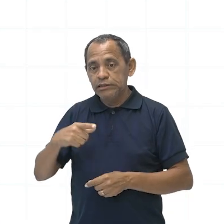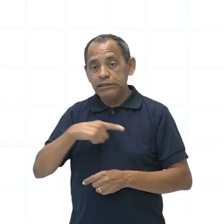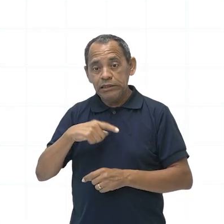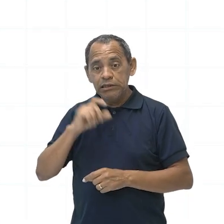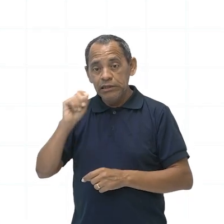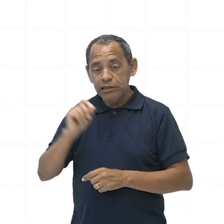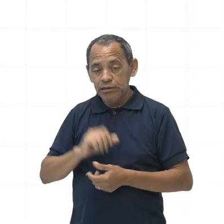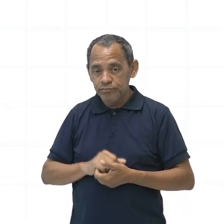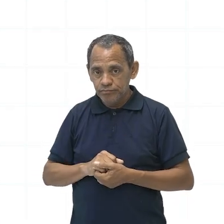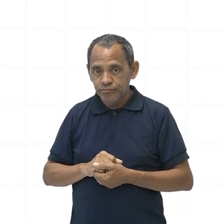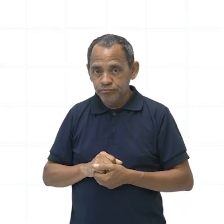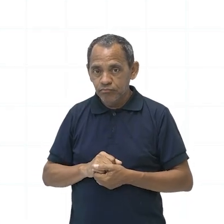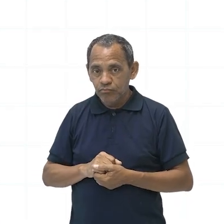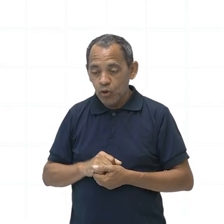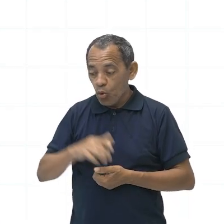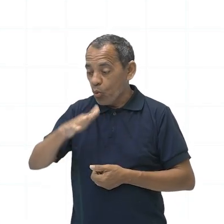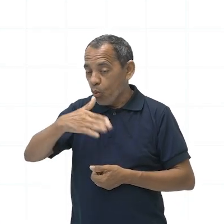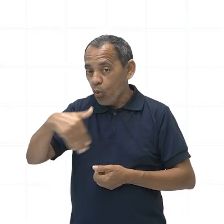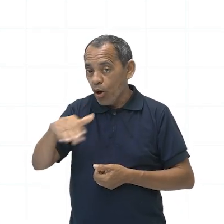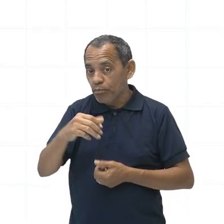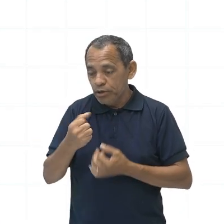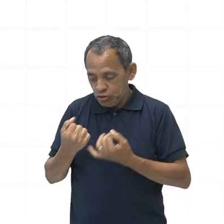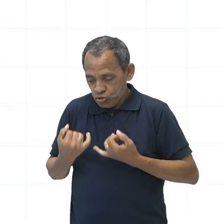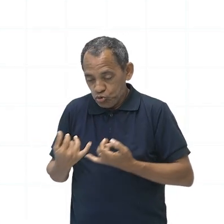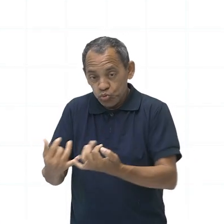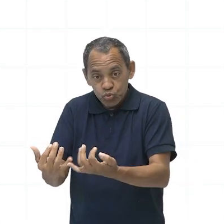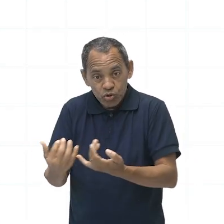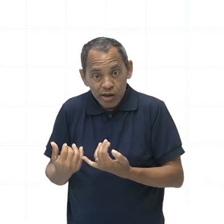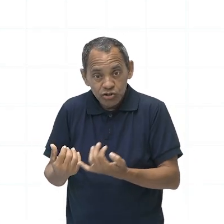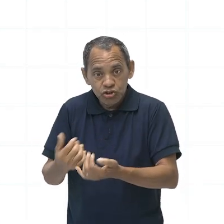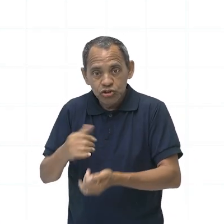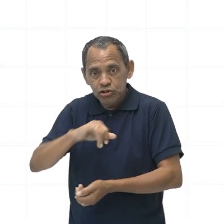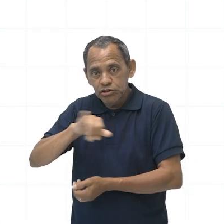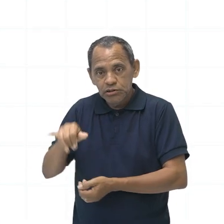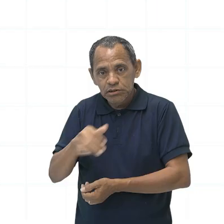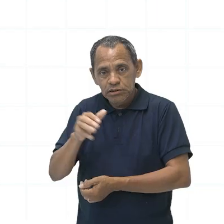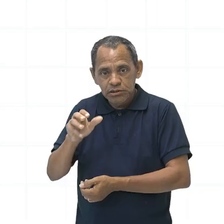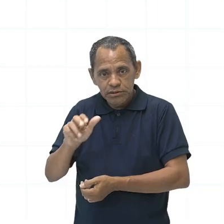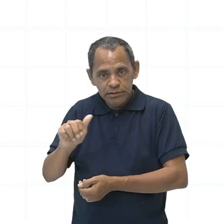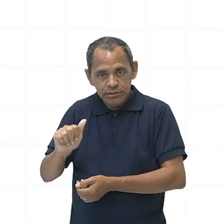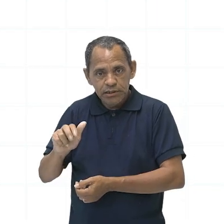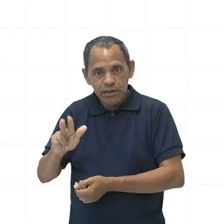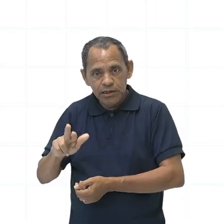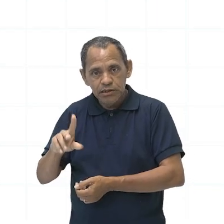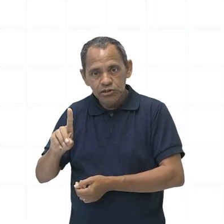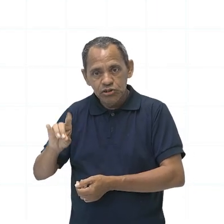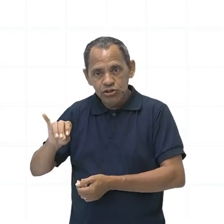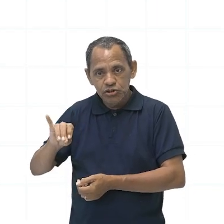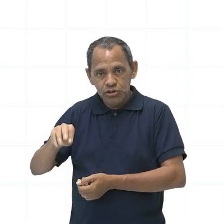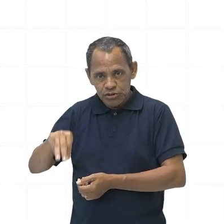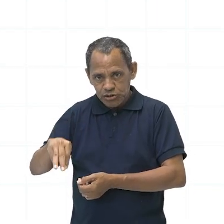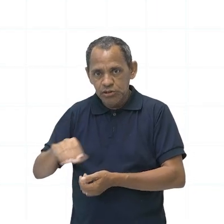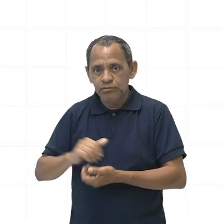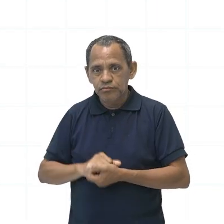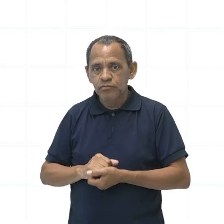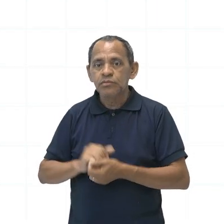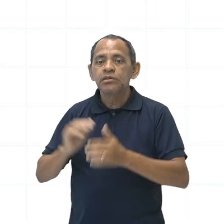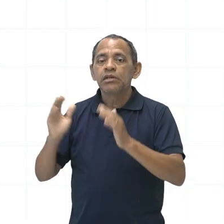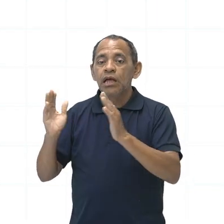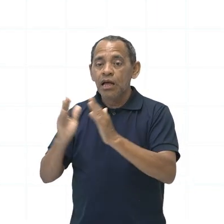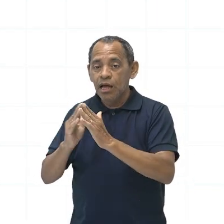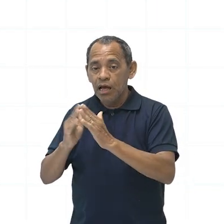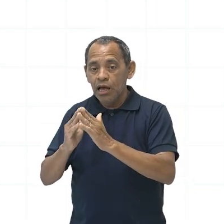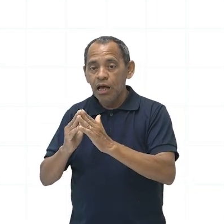ali o ambiente do jardim, né, o jardim do edifício, do condomínio, e a casa do nosso narrador